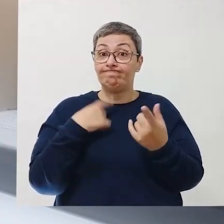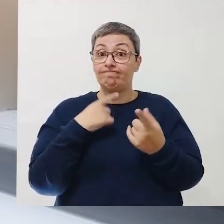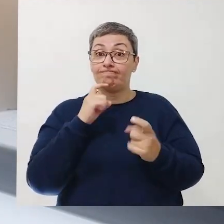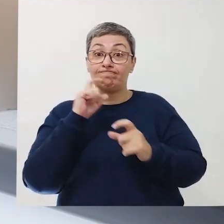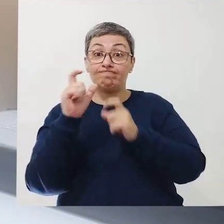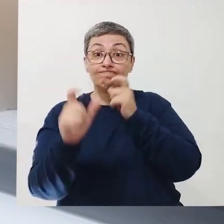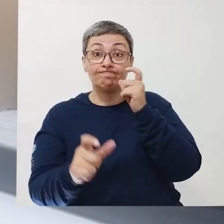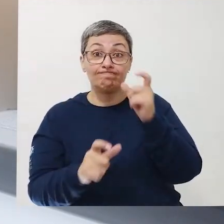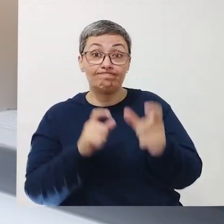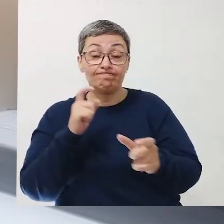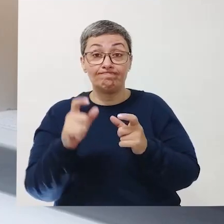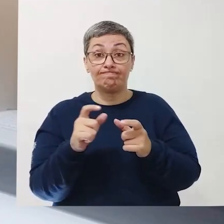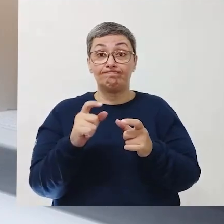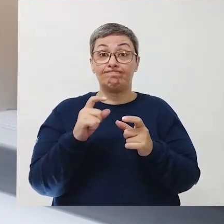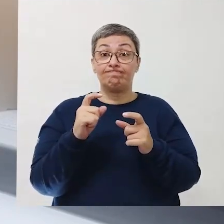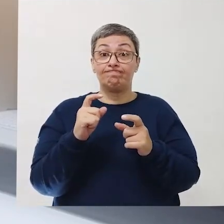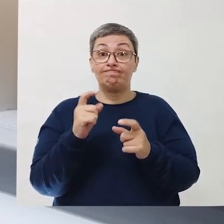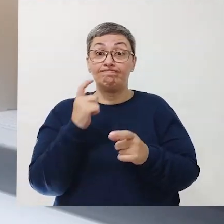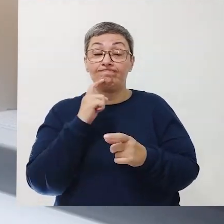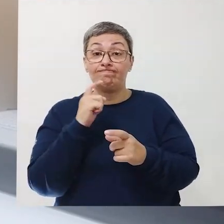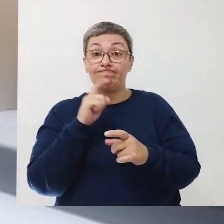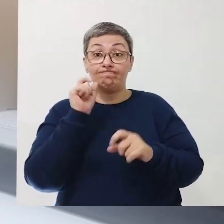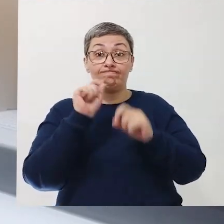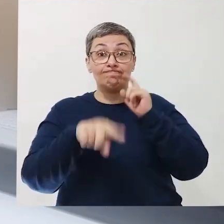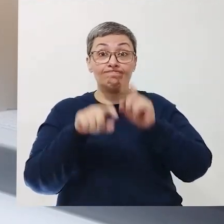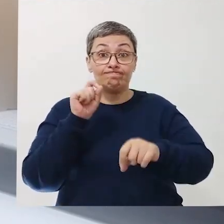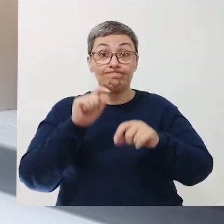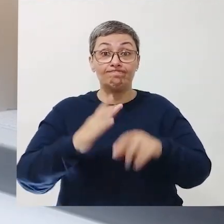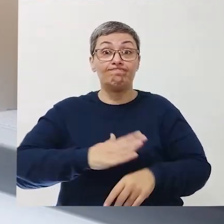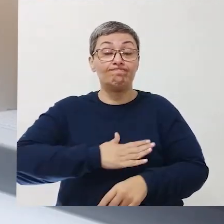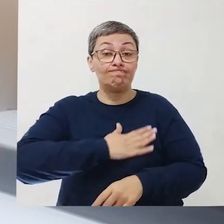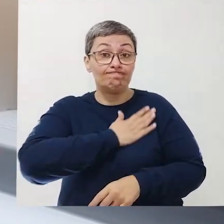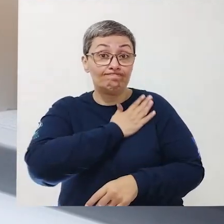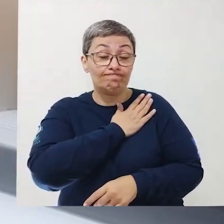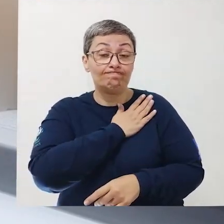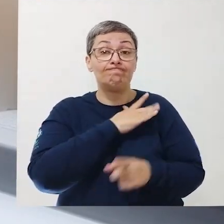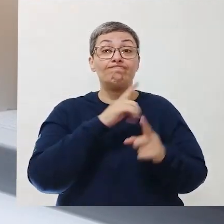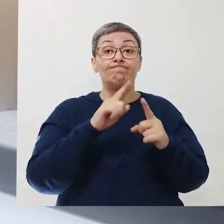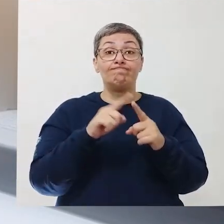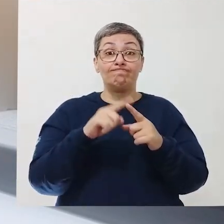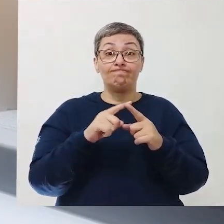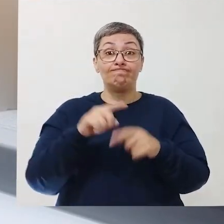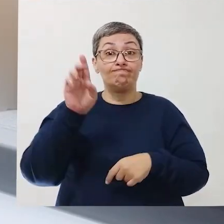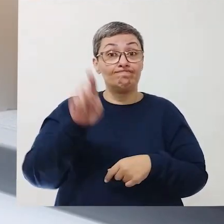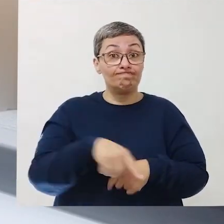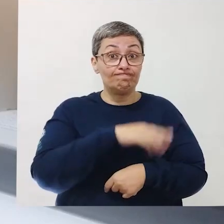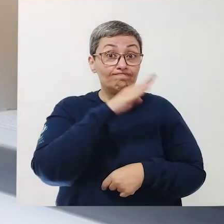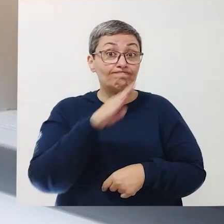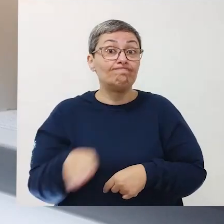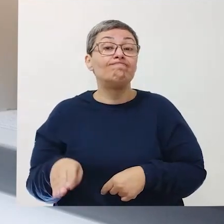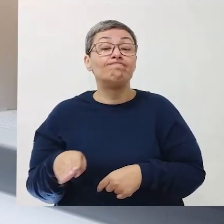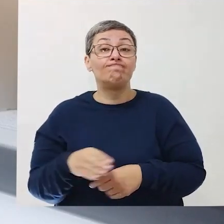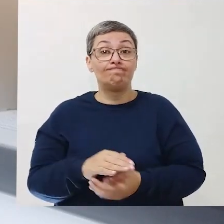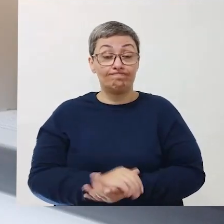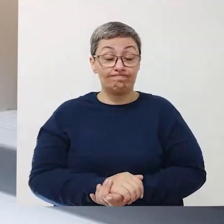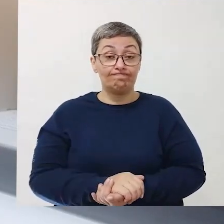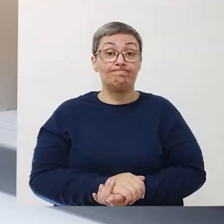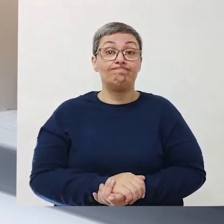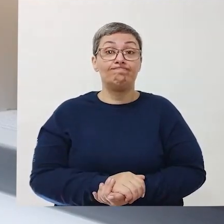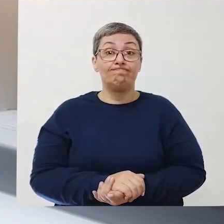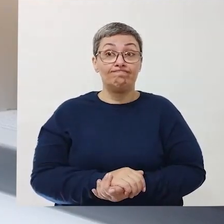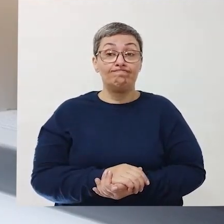uso excessivo Leva à banalização da interação social E à superficialidade